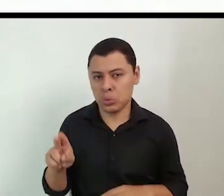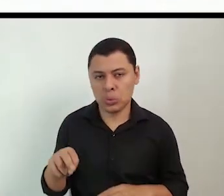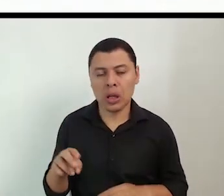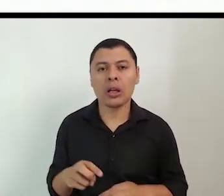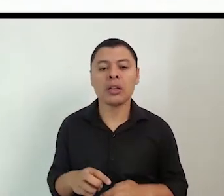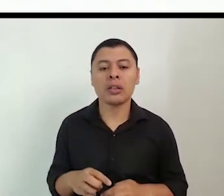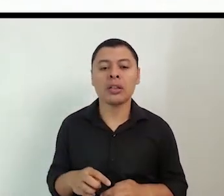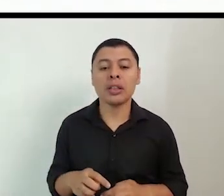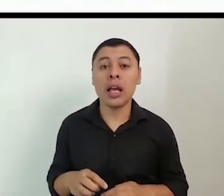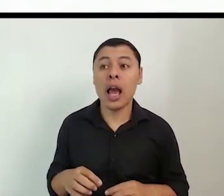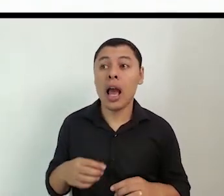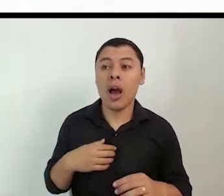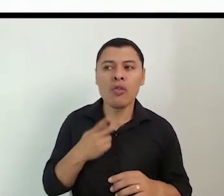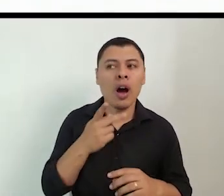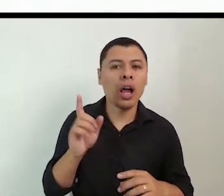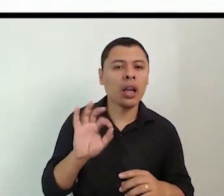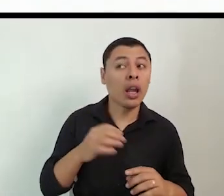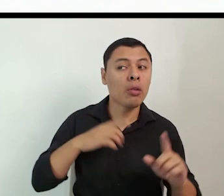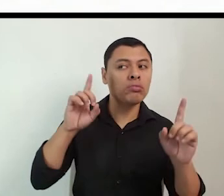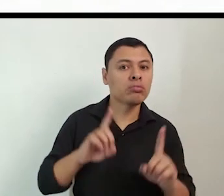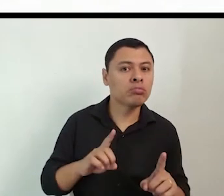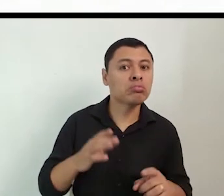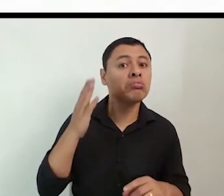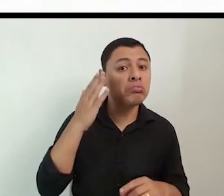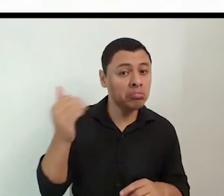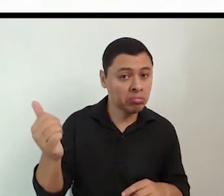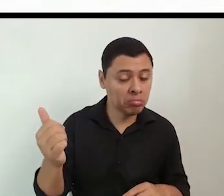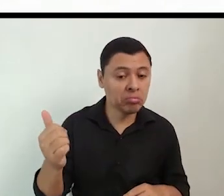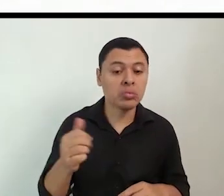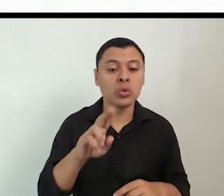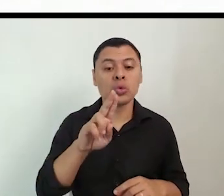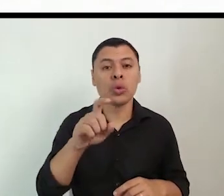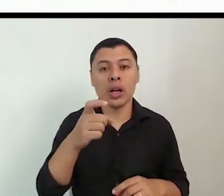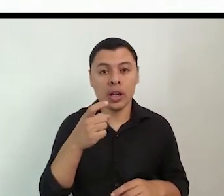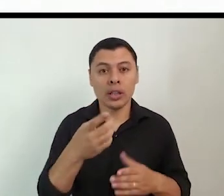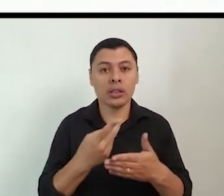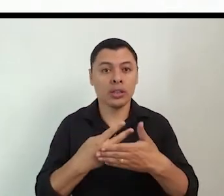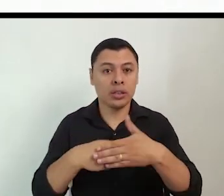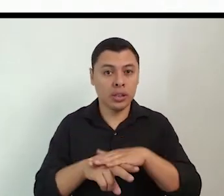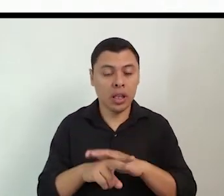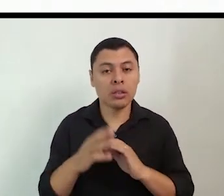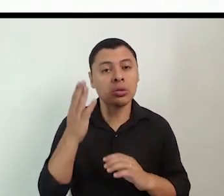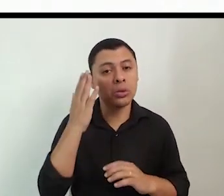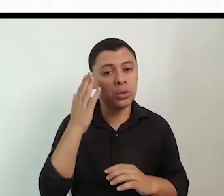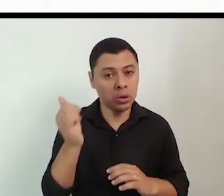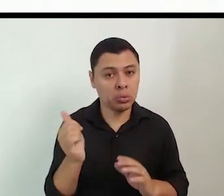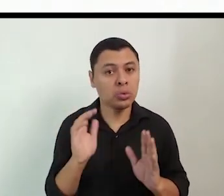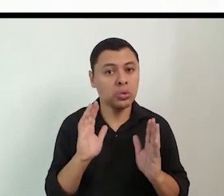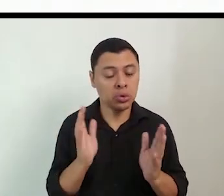e como não PCD para as vagas, né, de UX design, no caso.